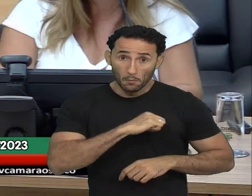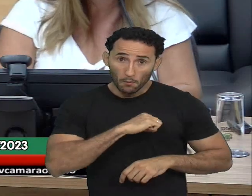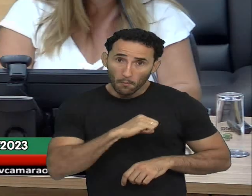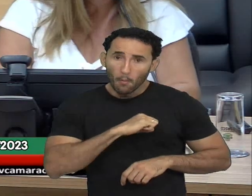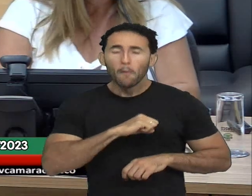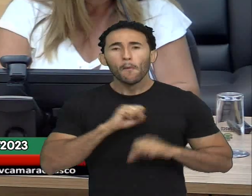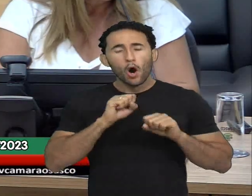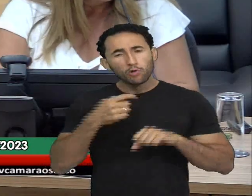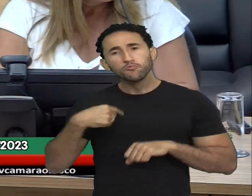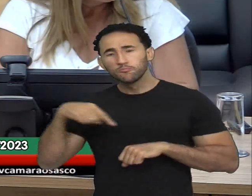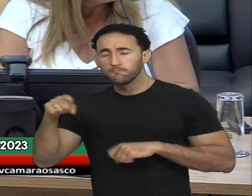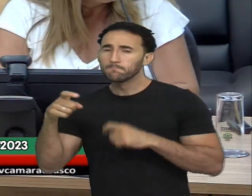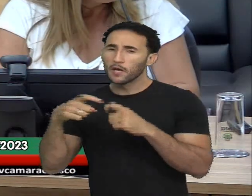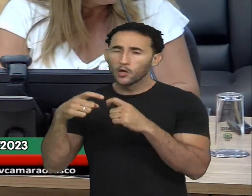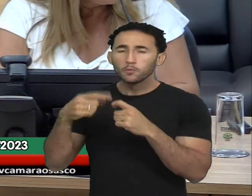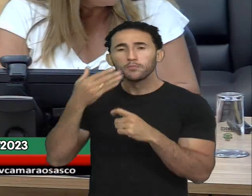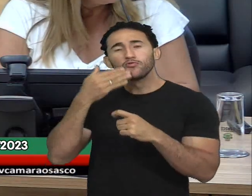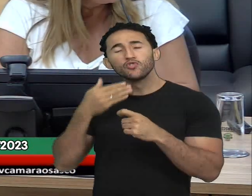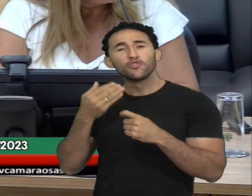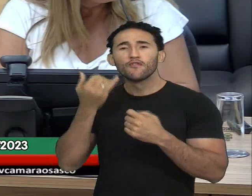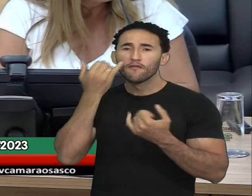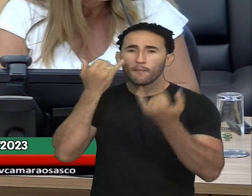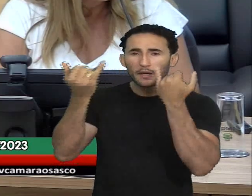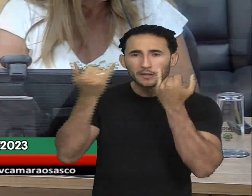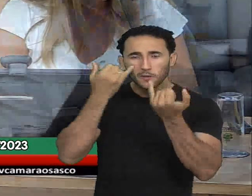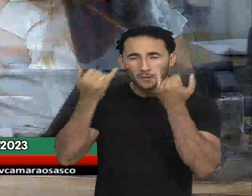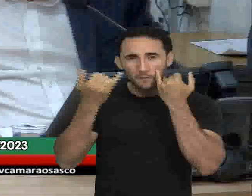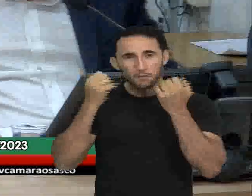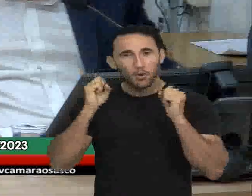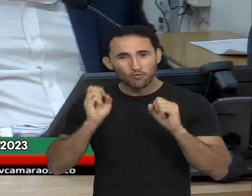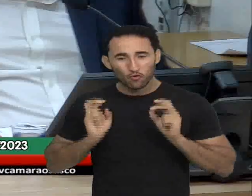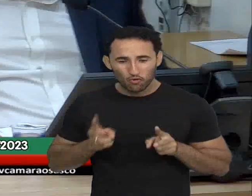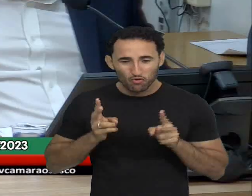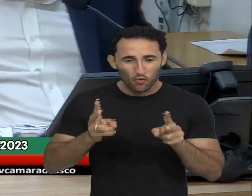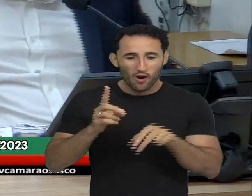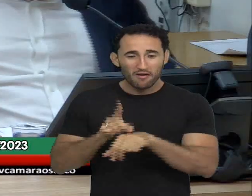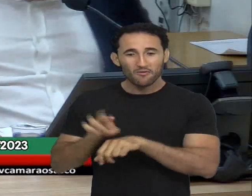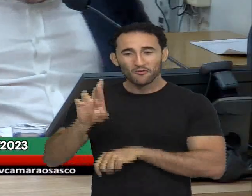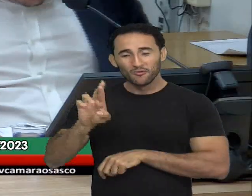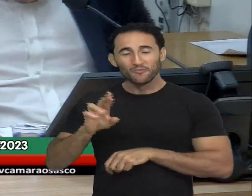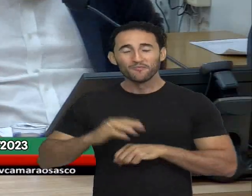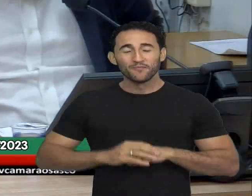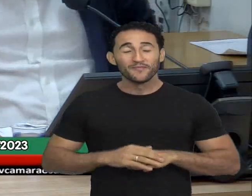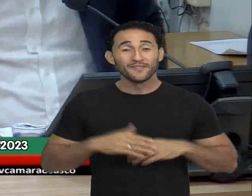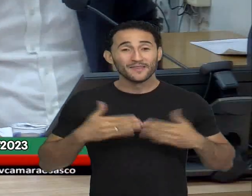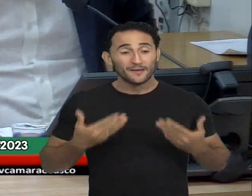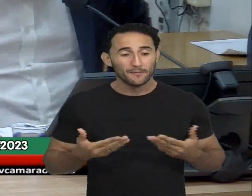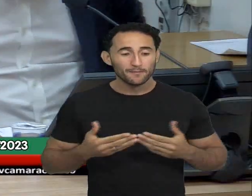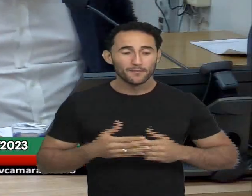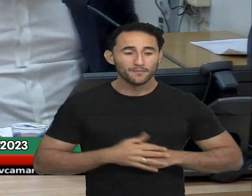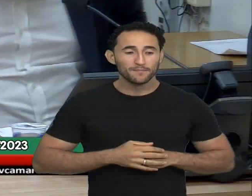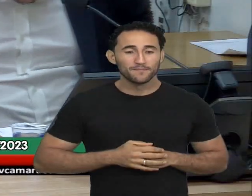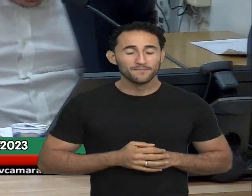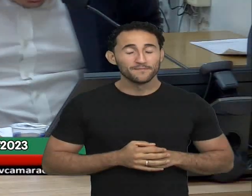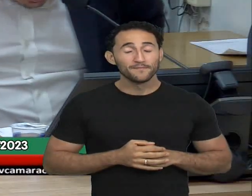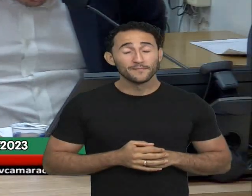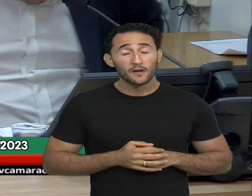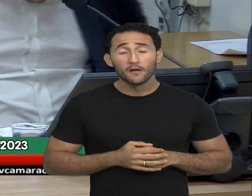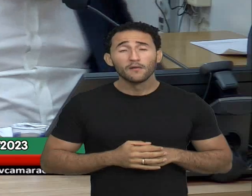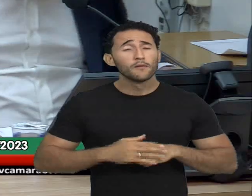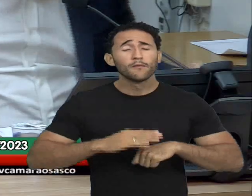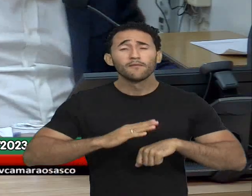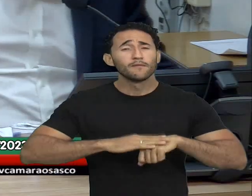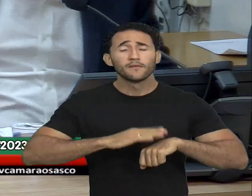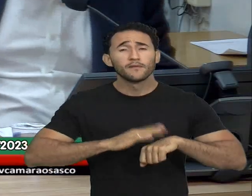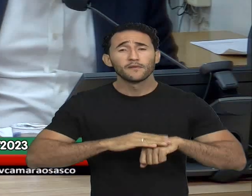orientação. Pode ir lá, doutor. Vamos seguir aqui nas perguntas. A realização